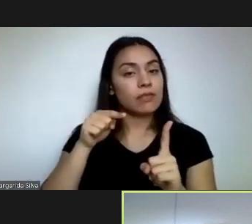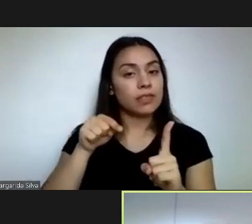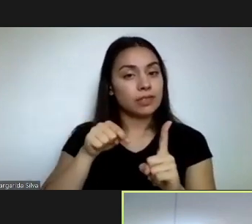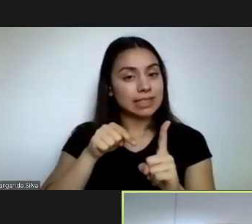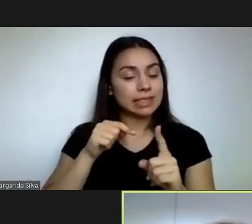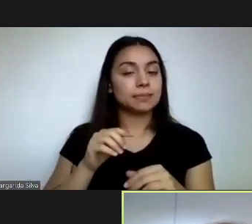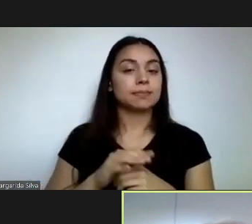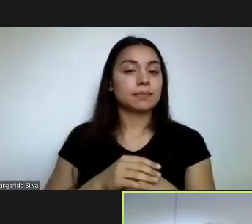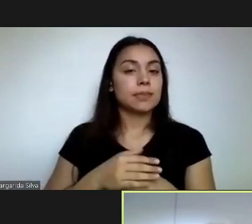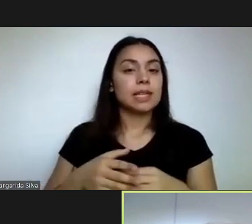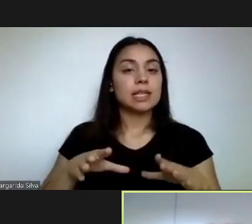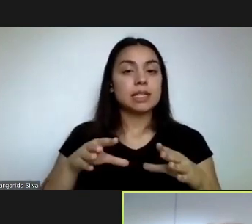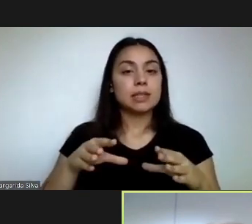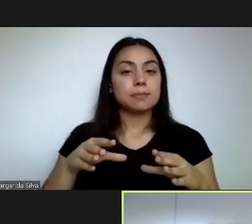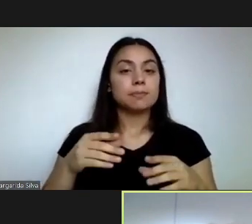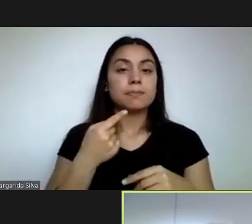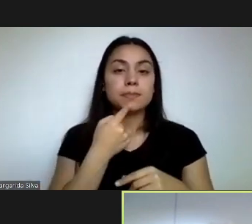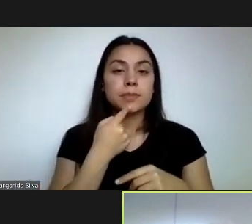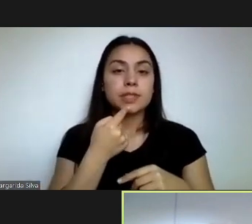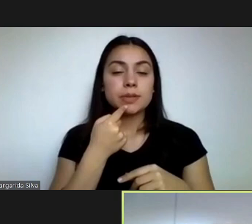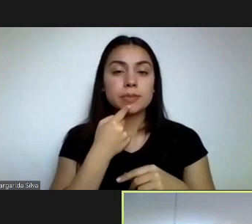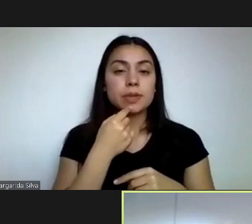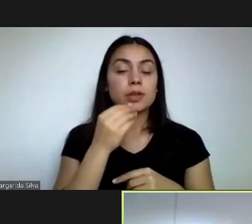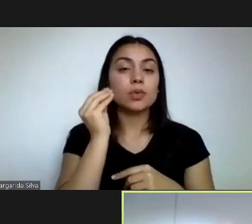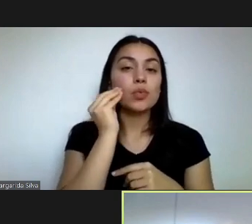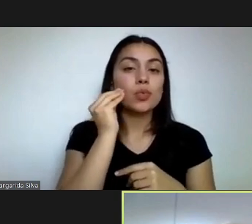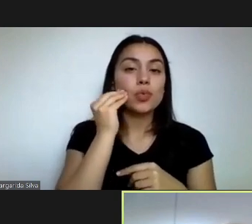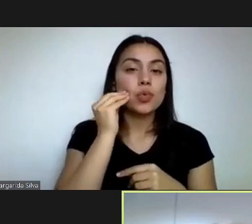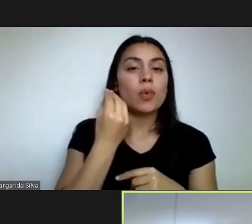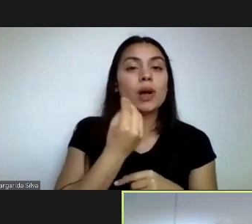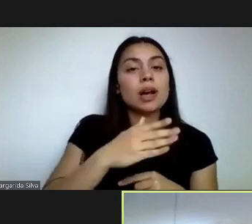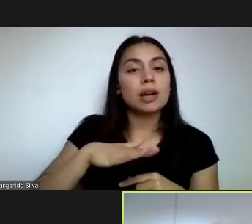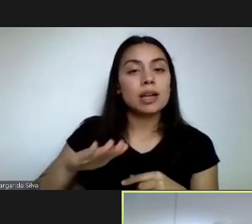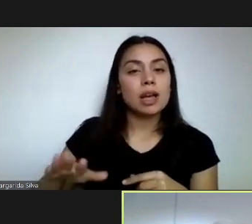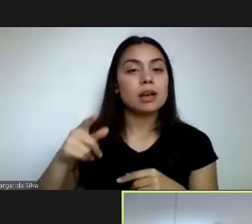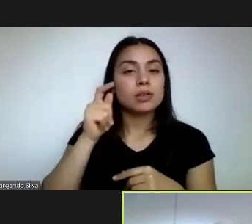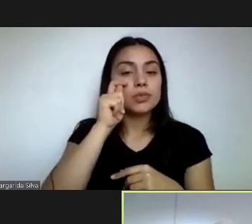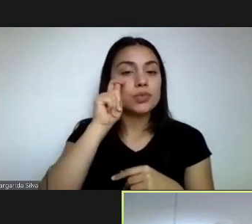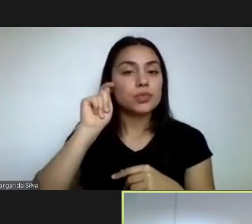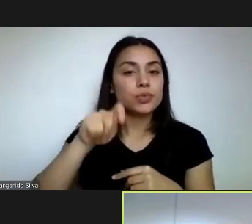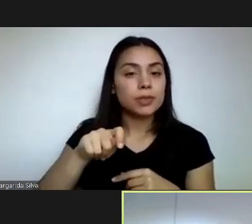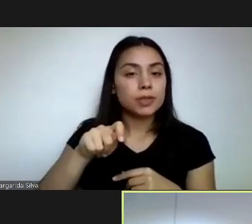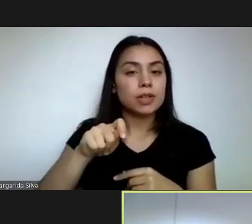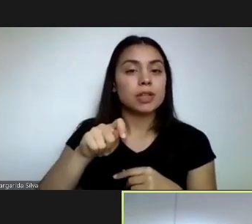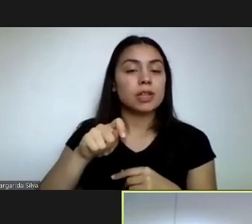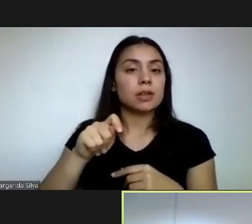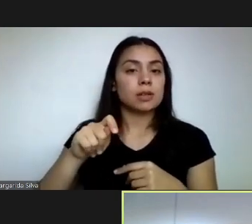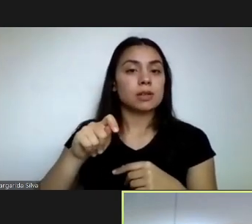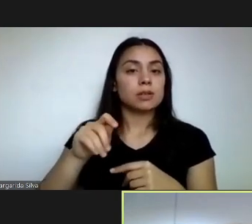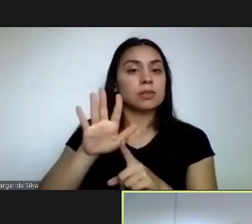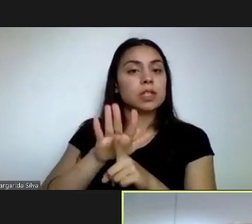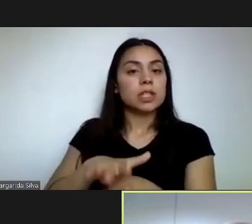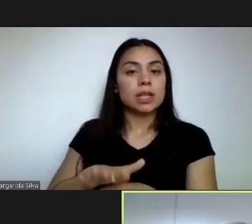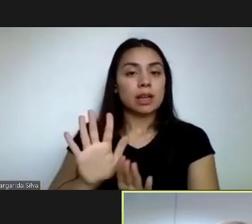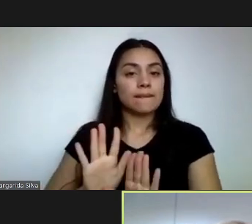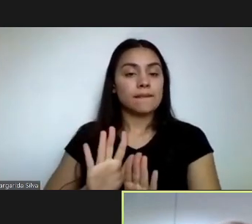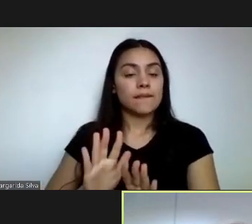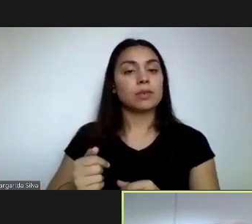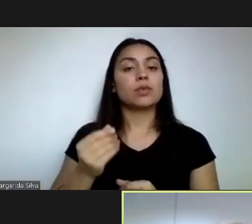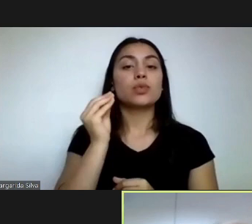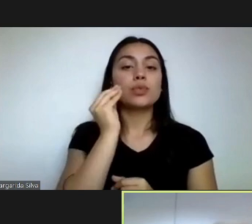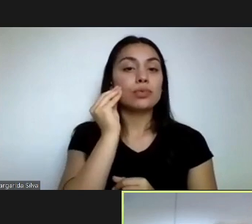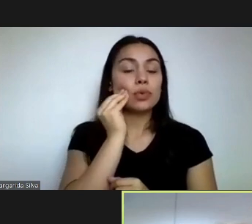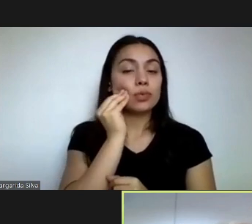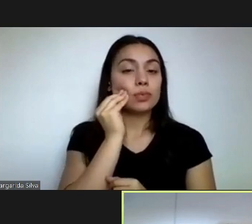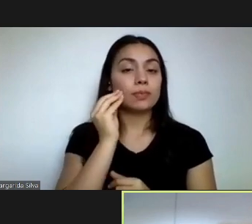dias construir, refletir, dar voz aos alunos, pô-los a conversar sobre os temas e nós conseguimos